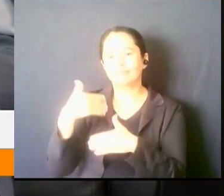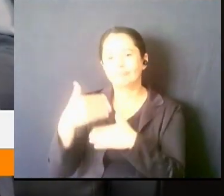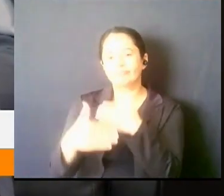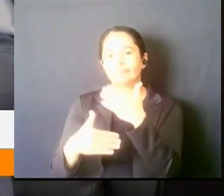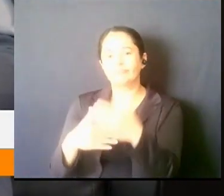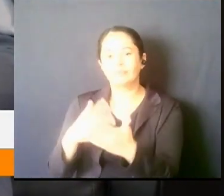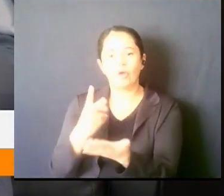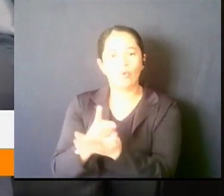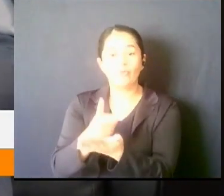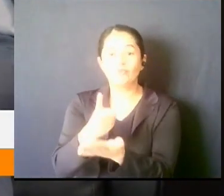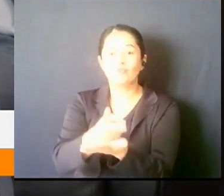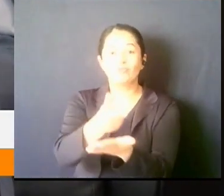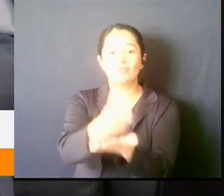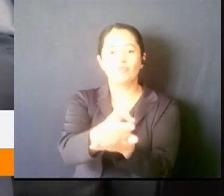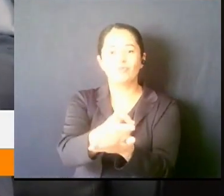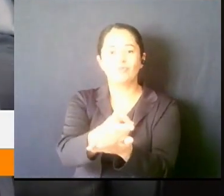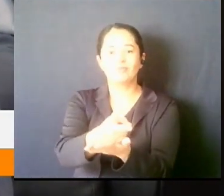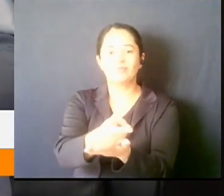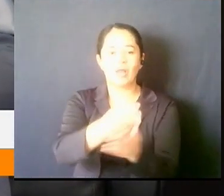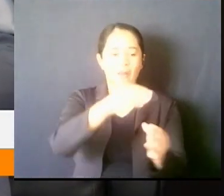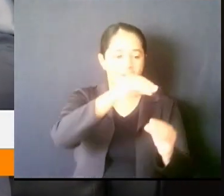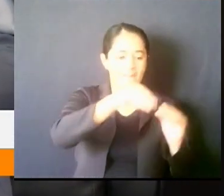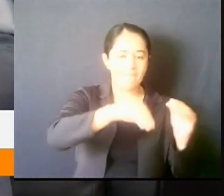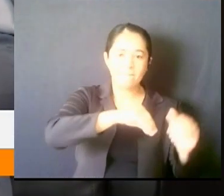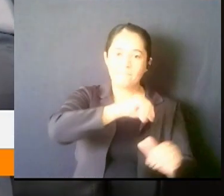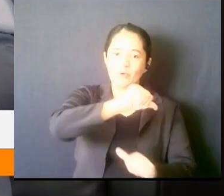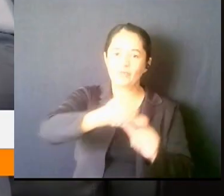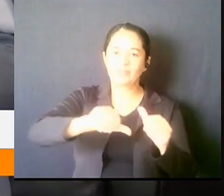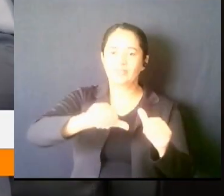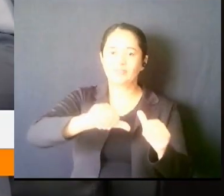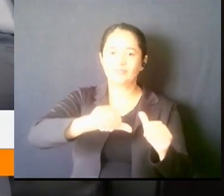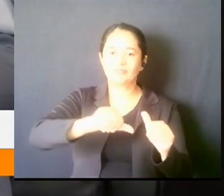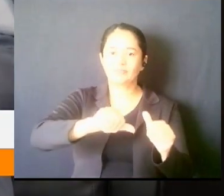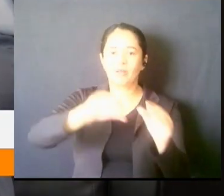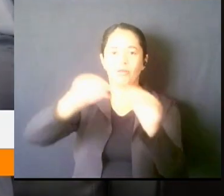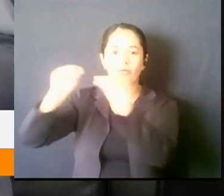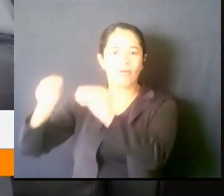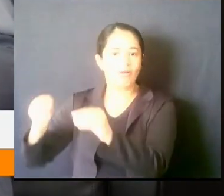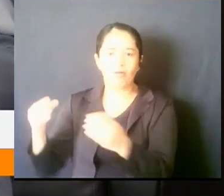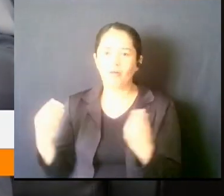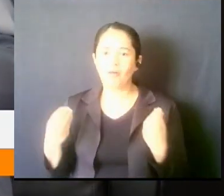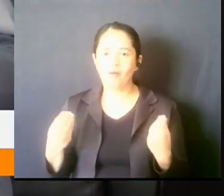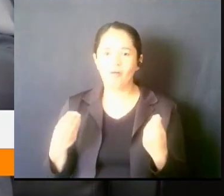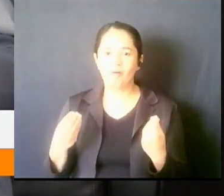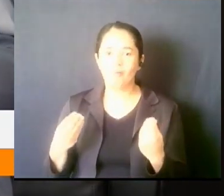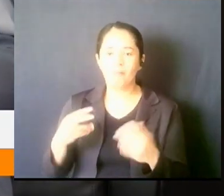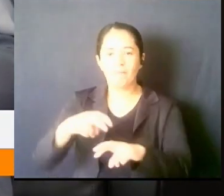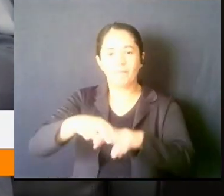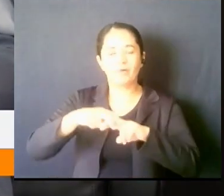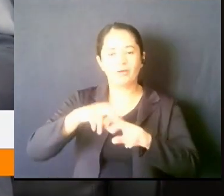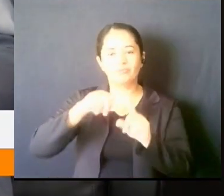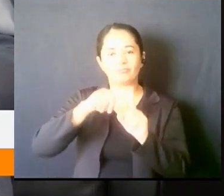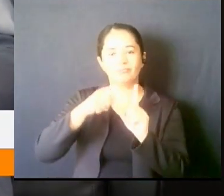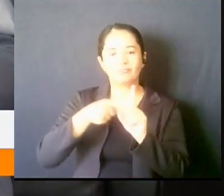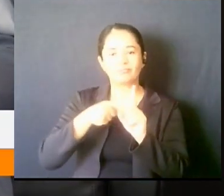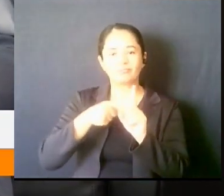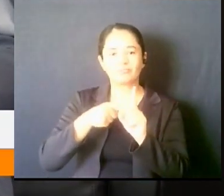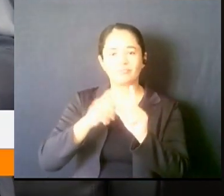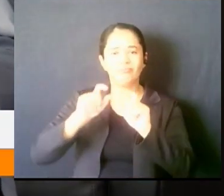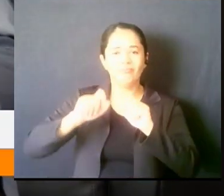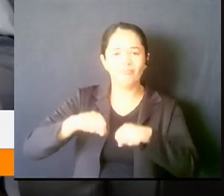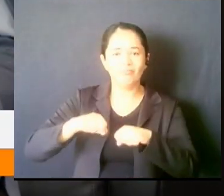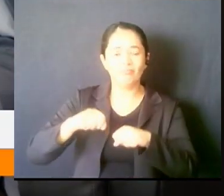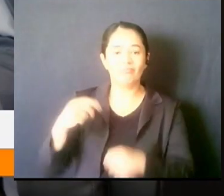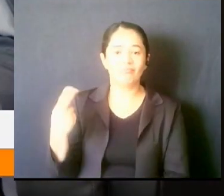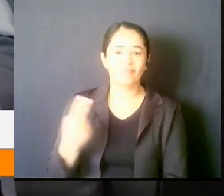sair de uma posição de criança, uma posição de mulher a partir da gravidez. Não existe uma possibilidade de